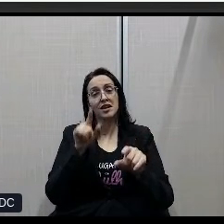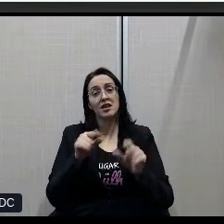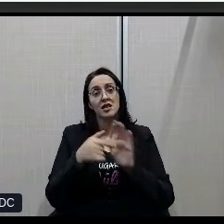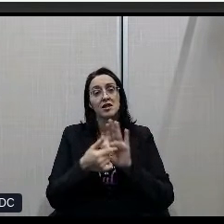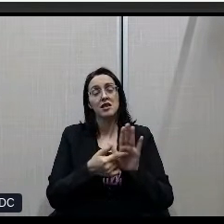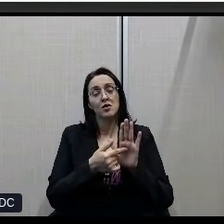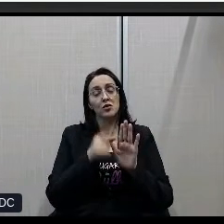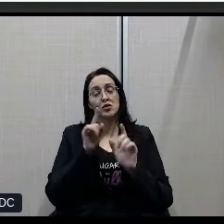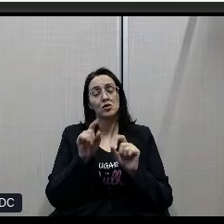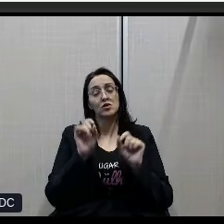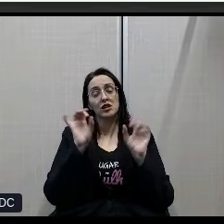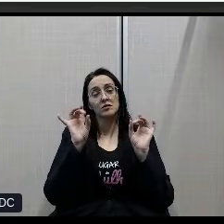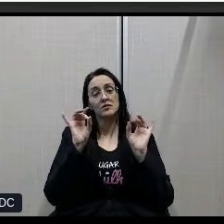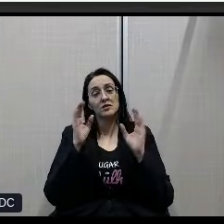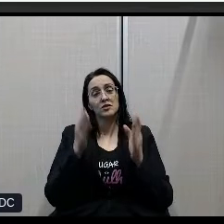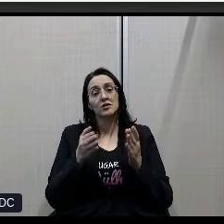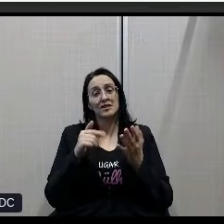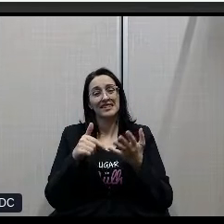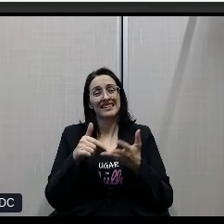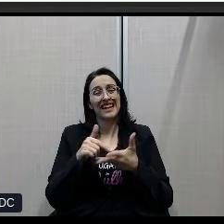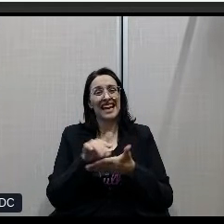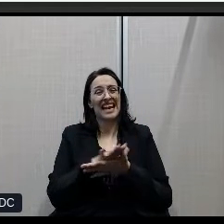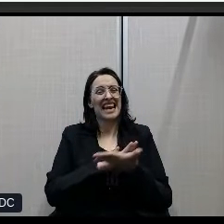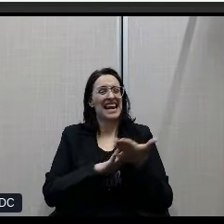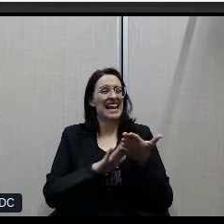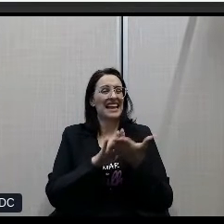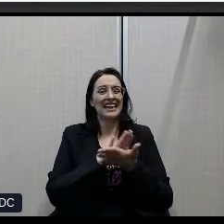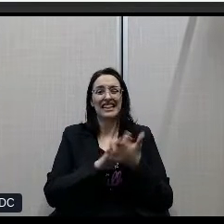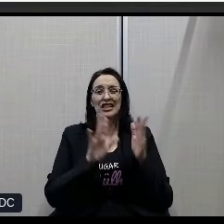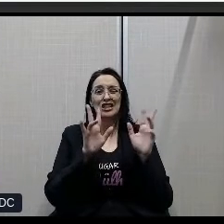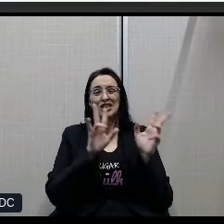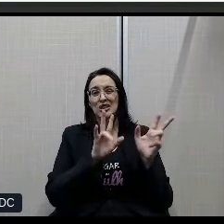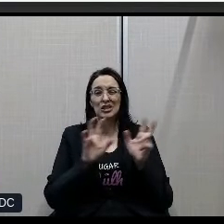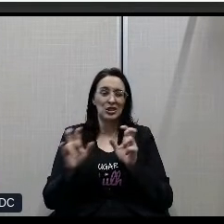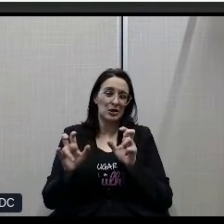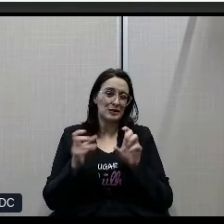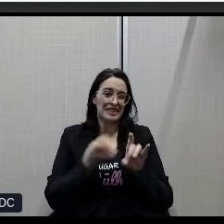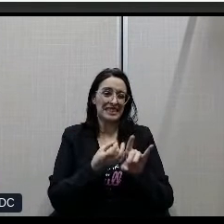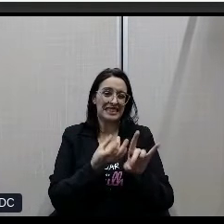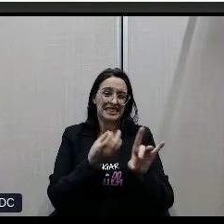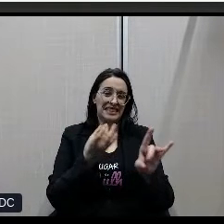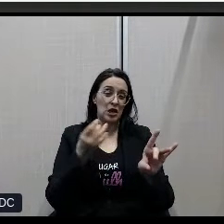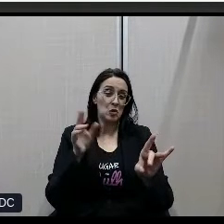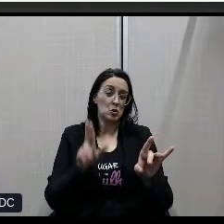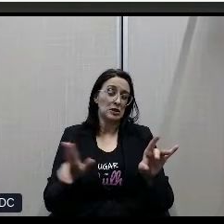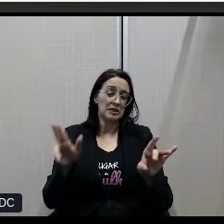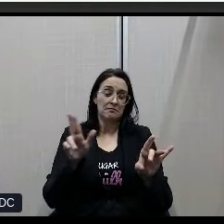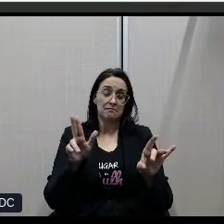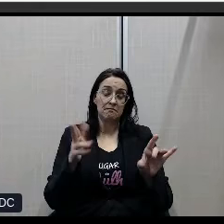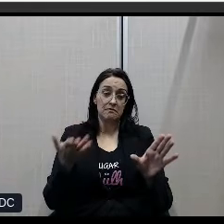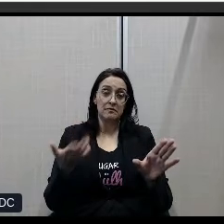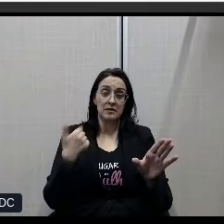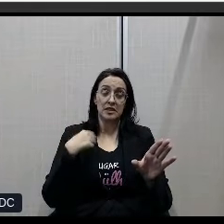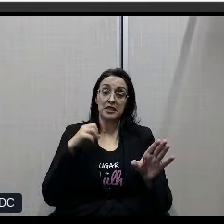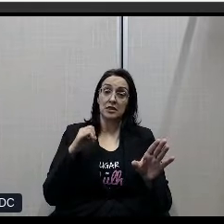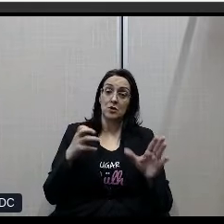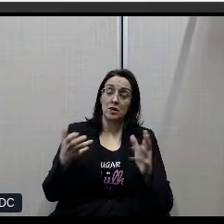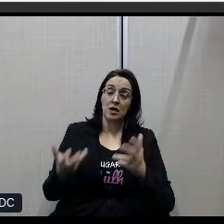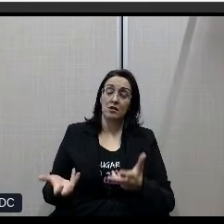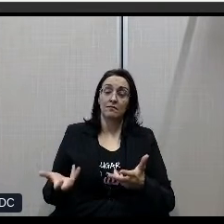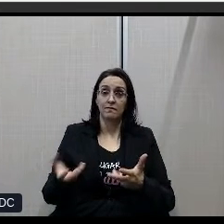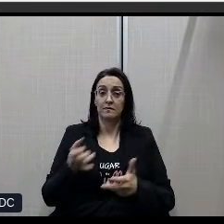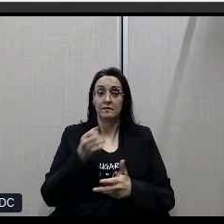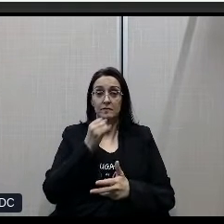dispõe explicitamente nada referente à usabilidade de ensino à distância. Ou seja, Sandy, se eu quiser